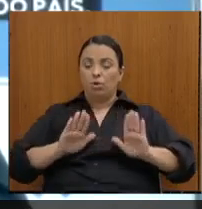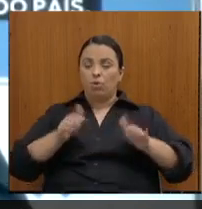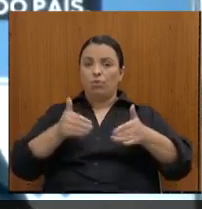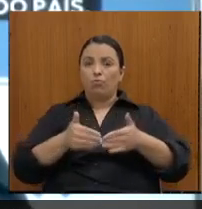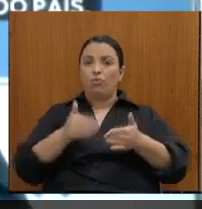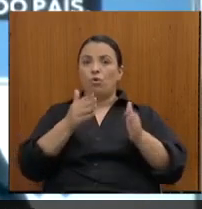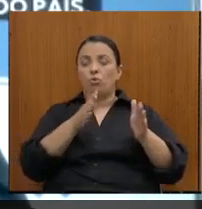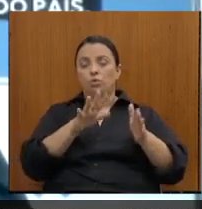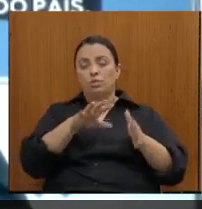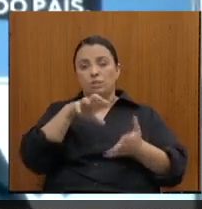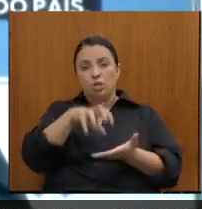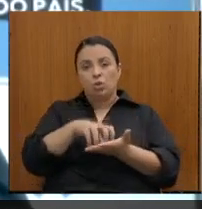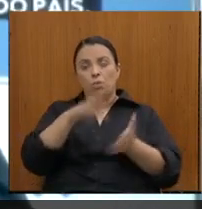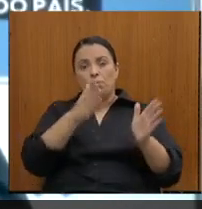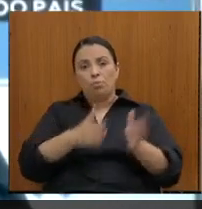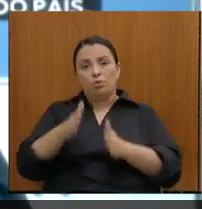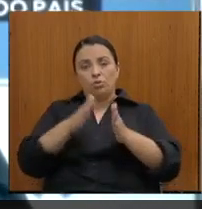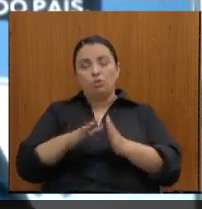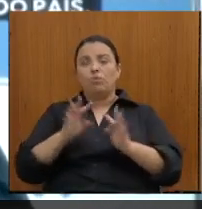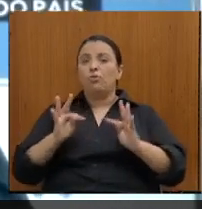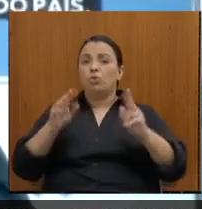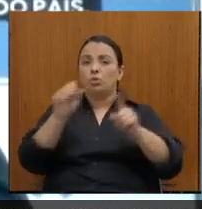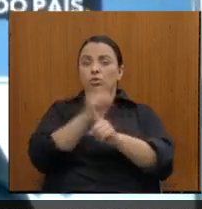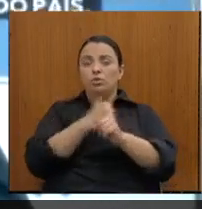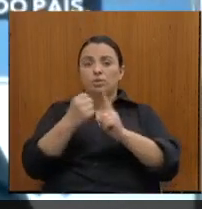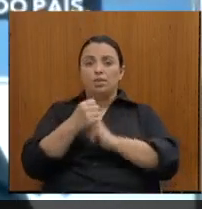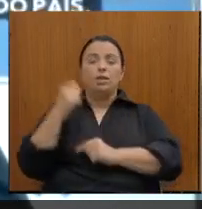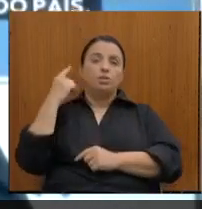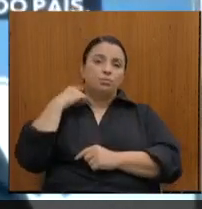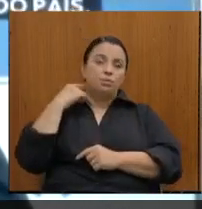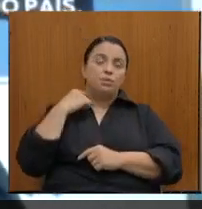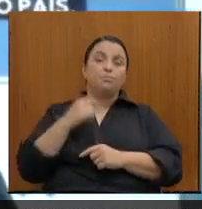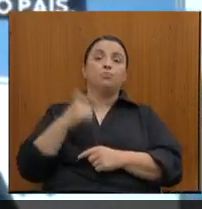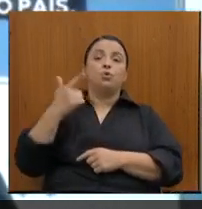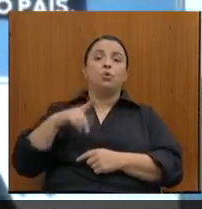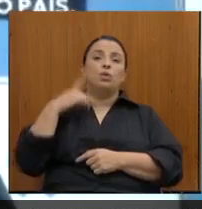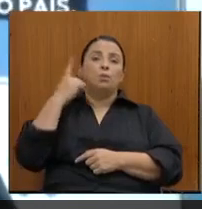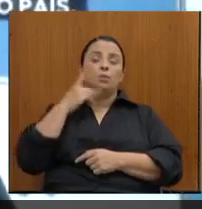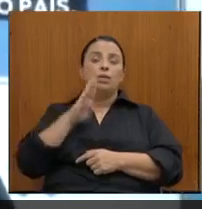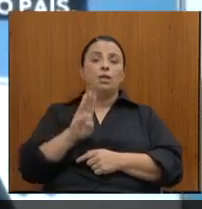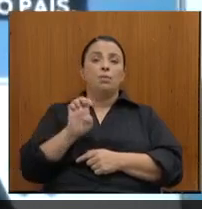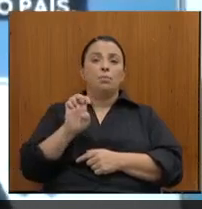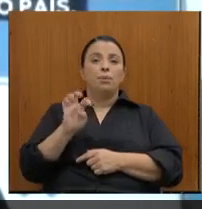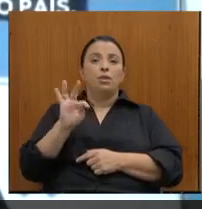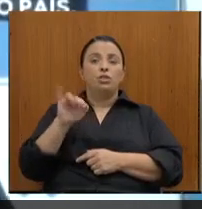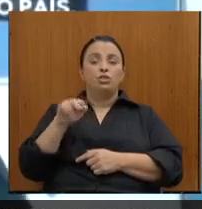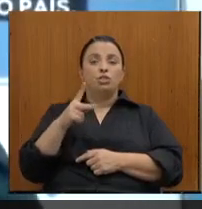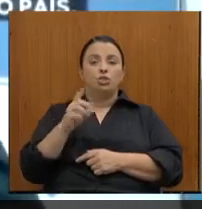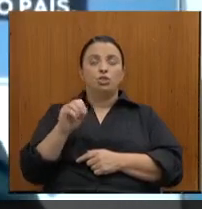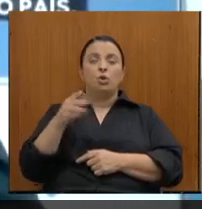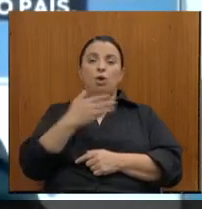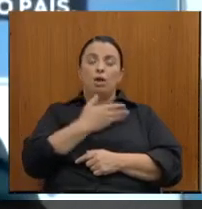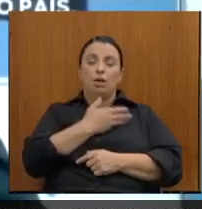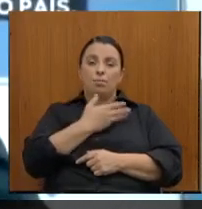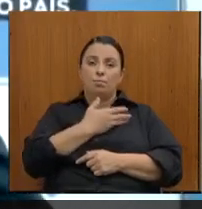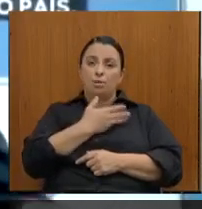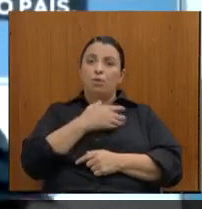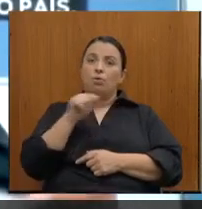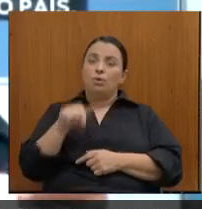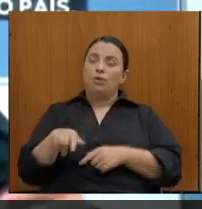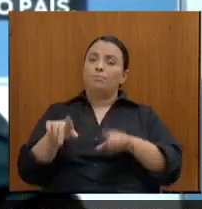setor produtivo de todo sociedade primeira deputados Betinho Pinto coelho grande amigo que também